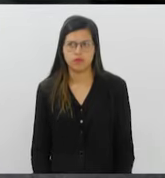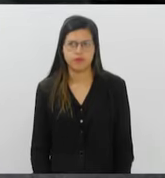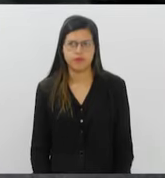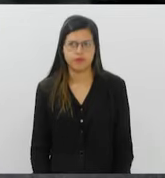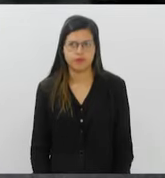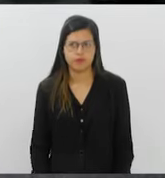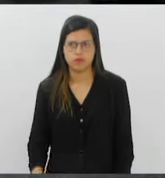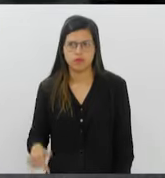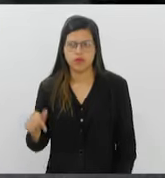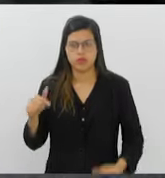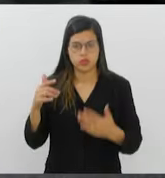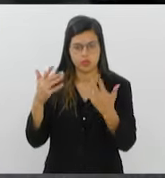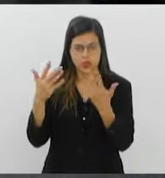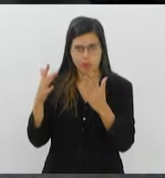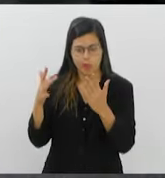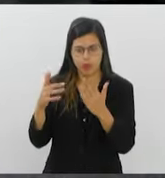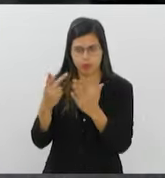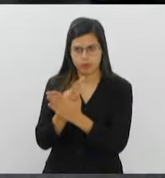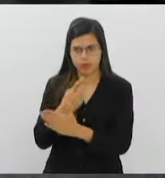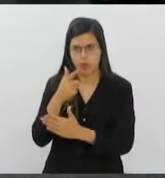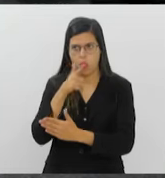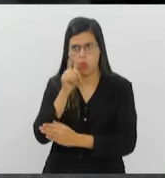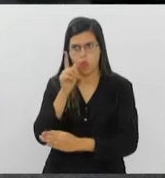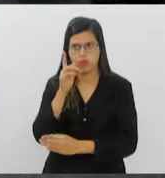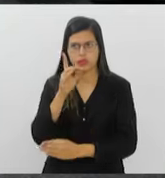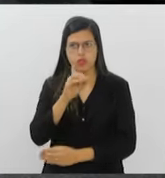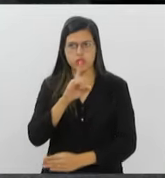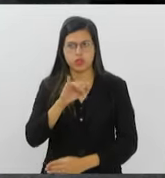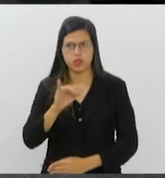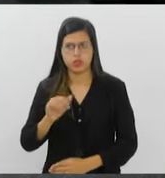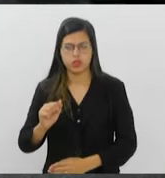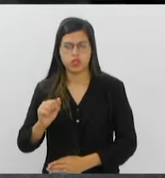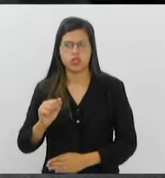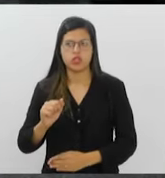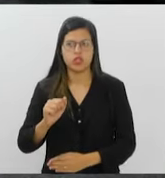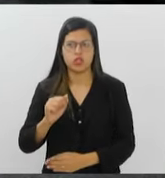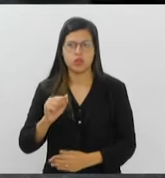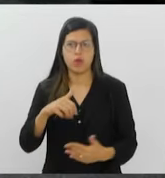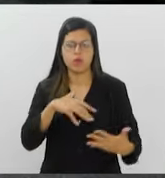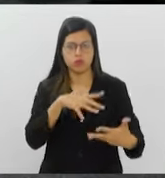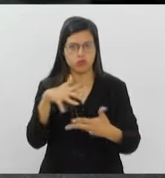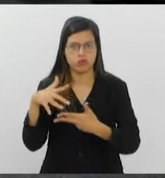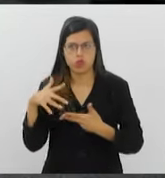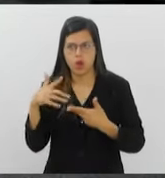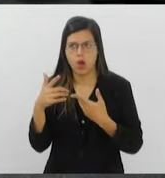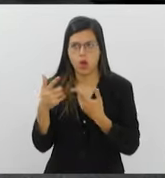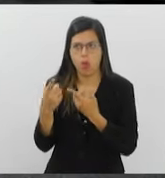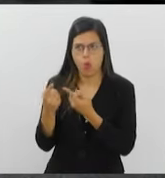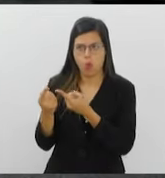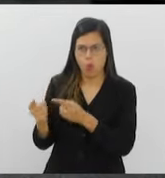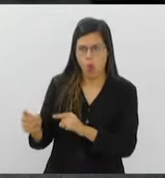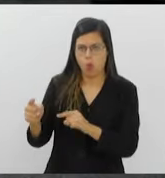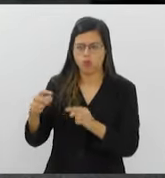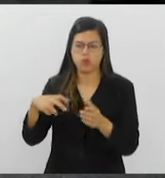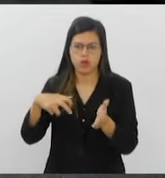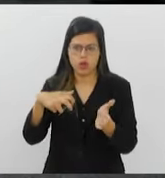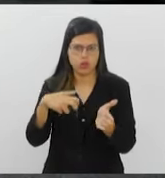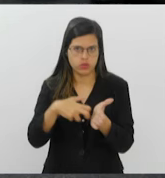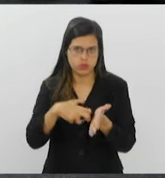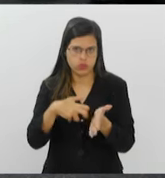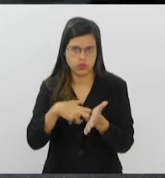que ocorreram ontem, no Dia Internacional do Combate à Tortura e contra a Tortura.